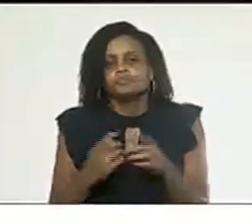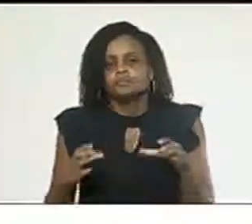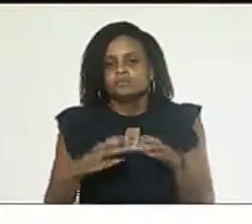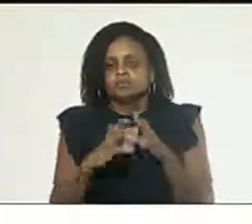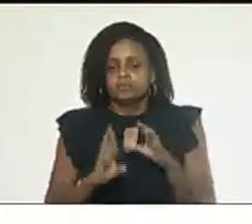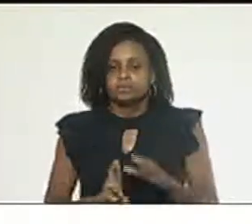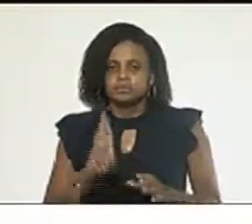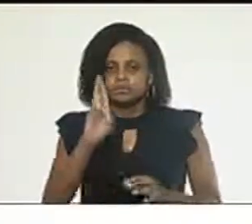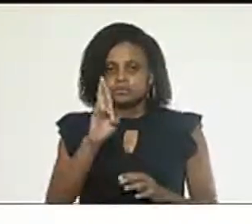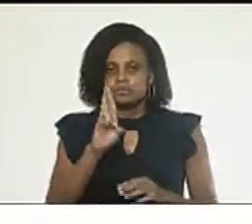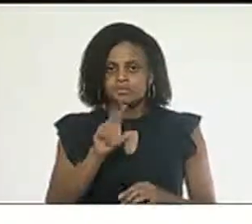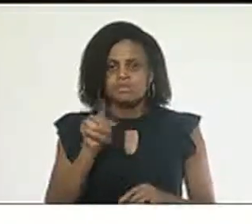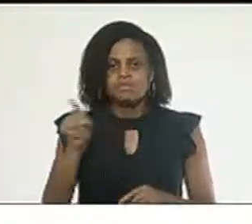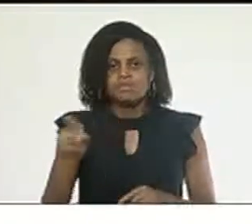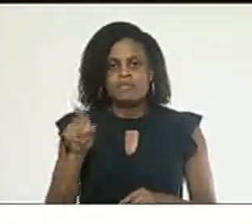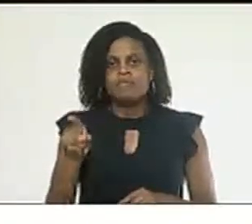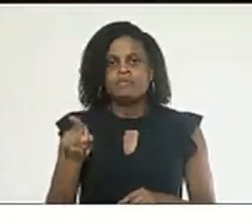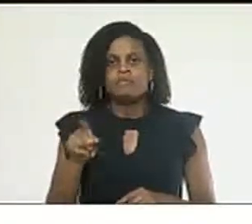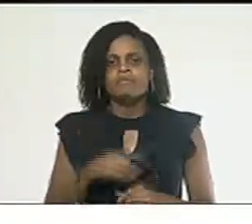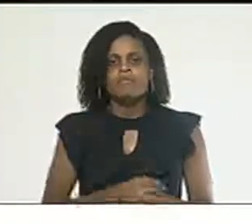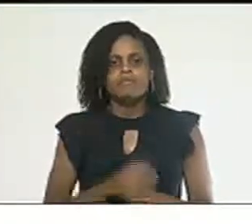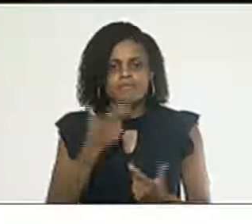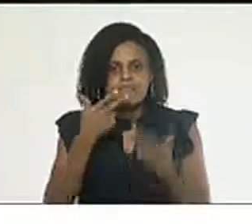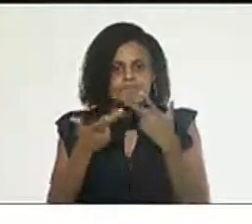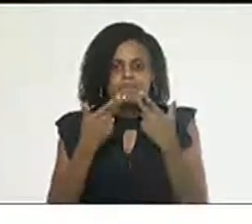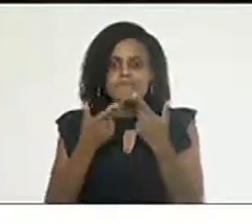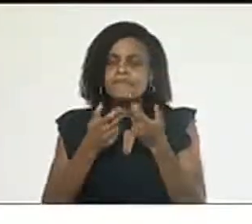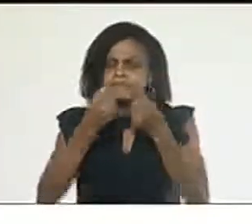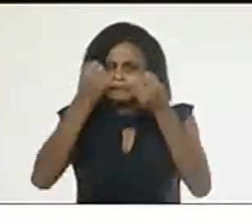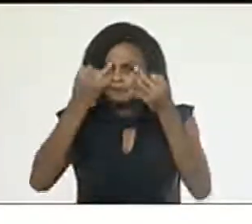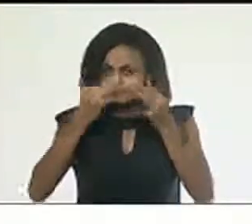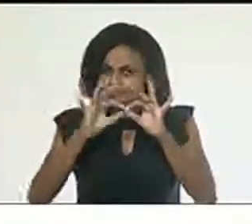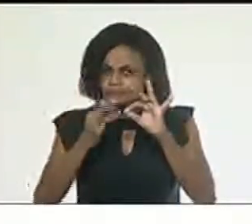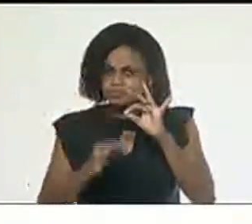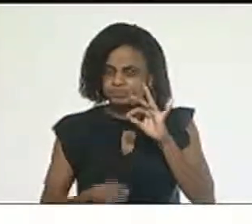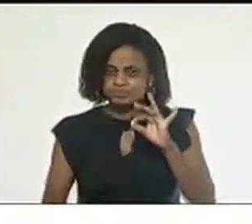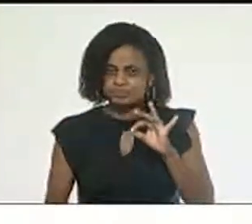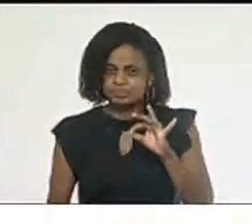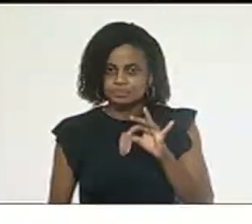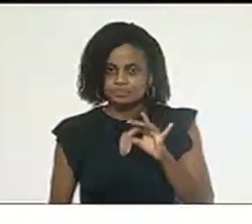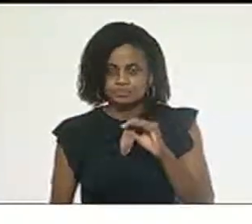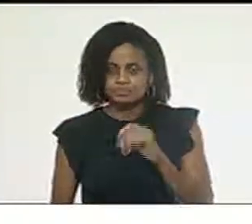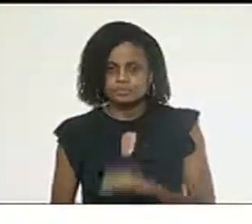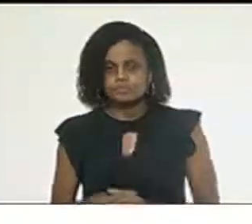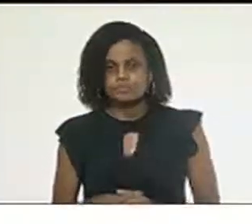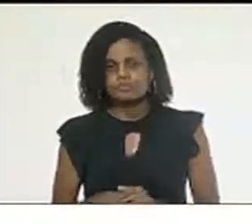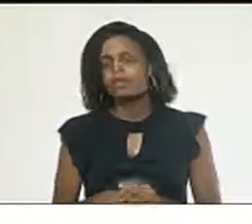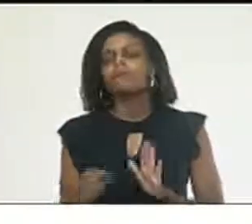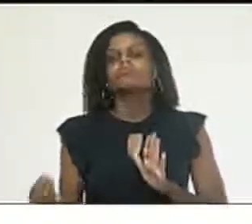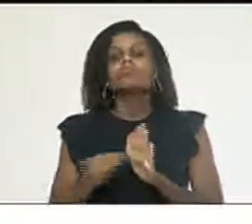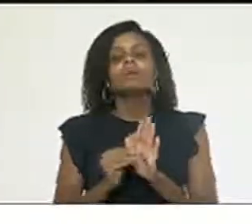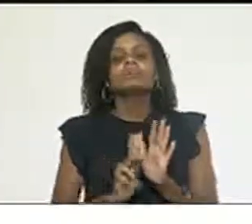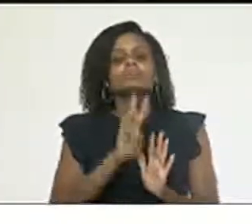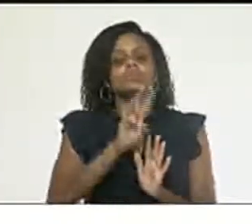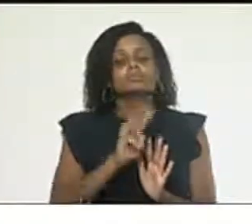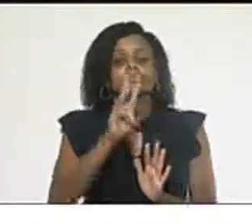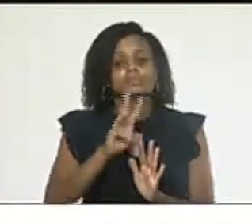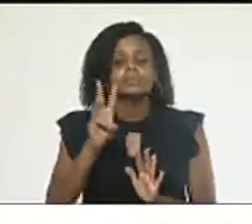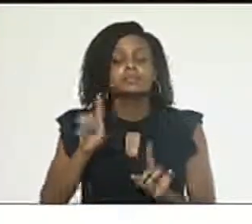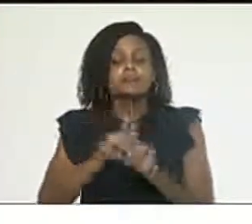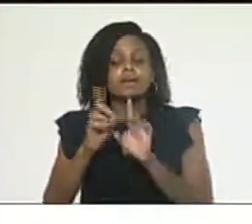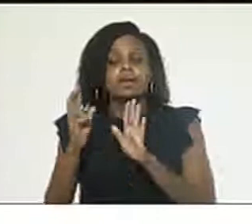de Líderes, ele colocou de forma muito clara que no portal ia colocar inclusive o nome